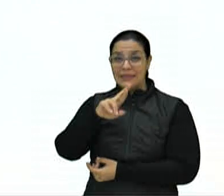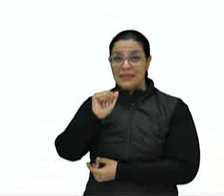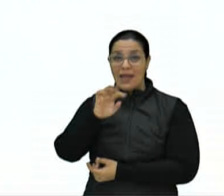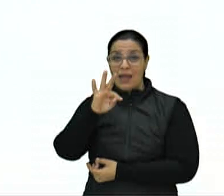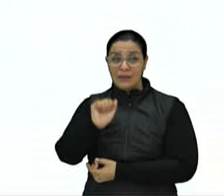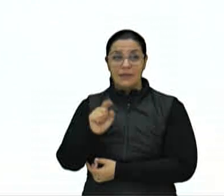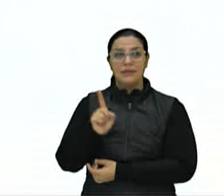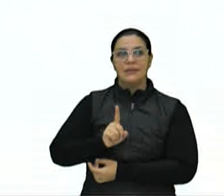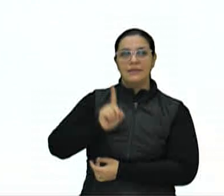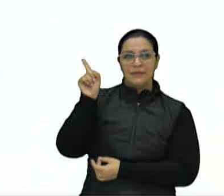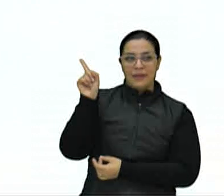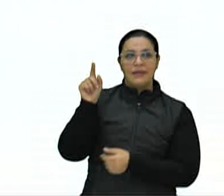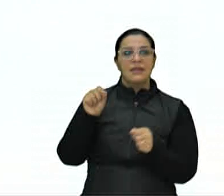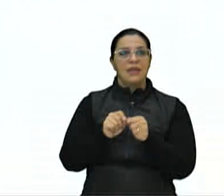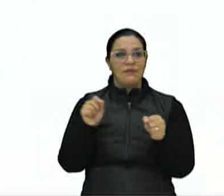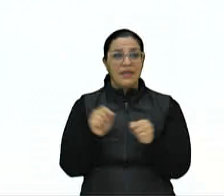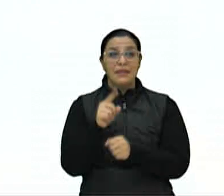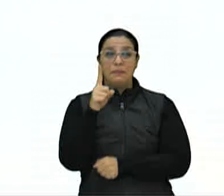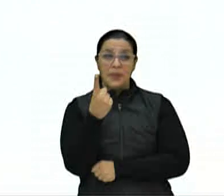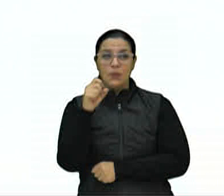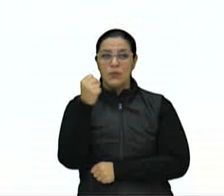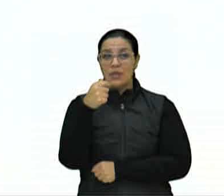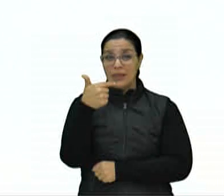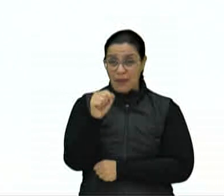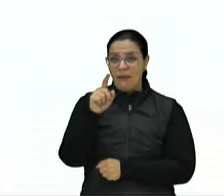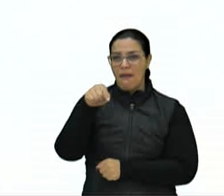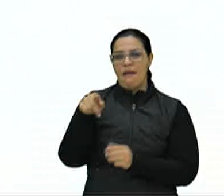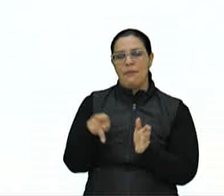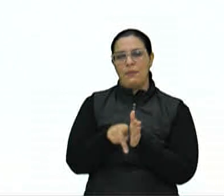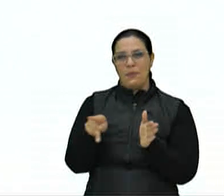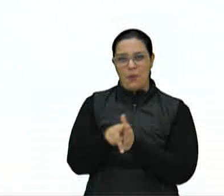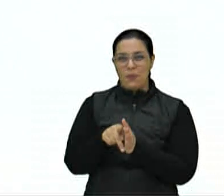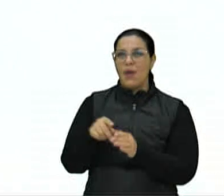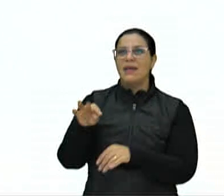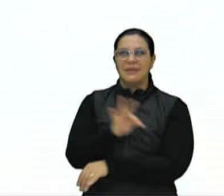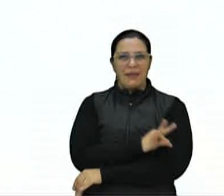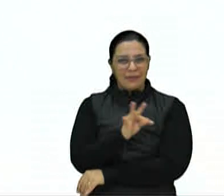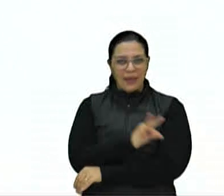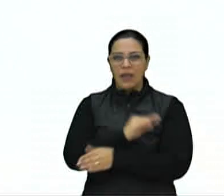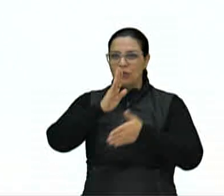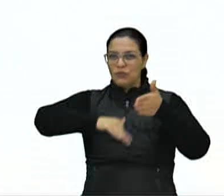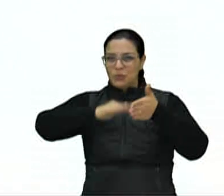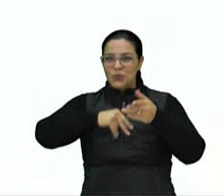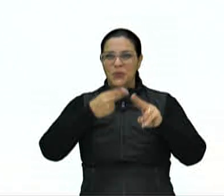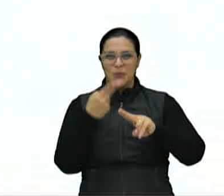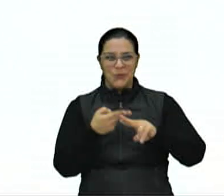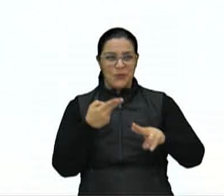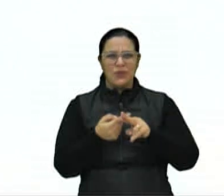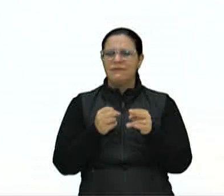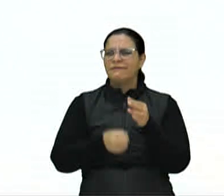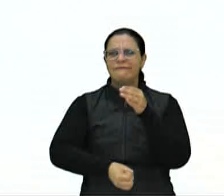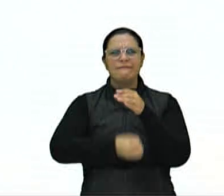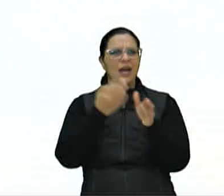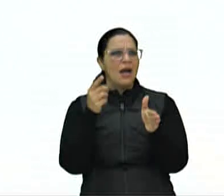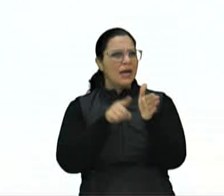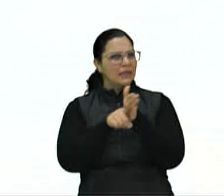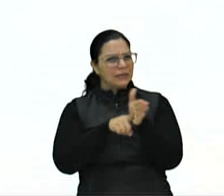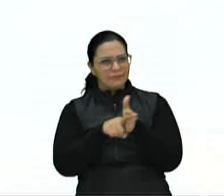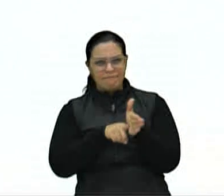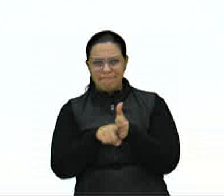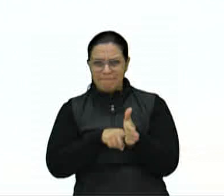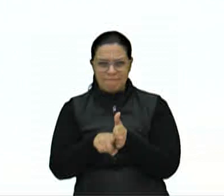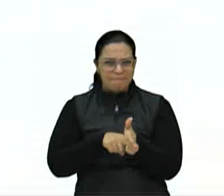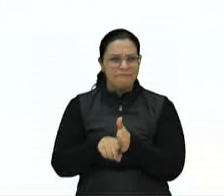em 1910 foi uma aquarela. Então vejam que várias pesquisas feitas pelos